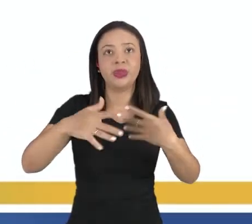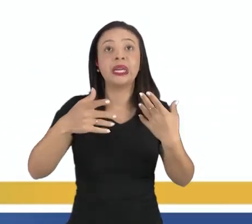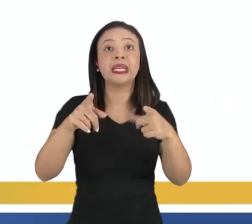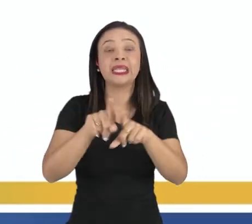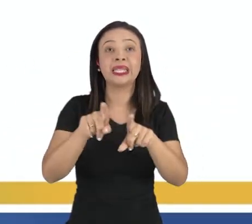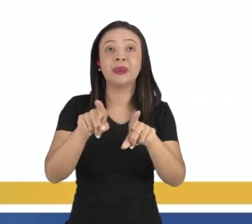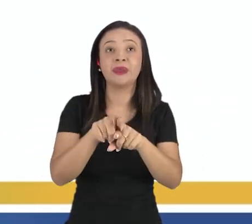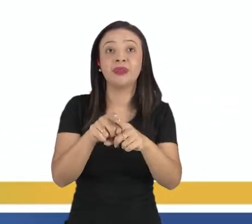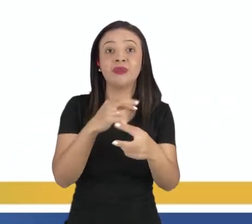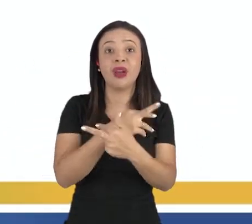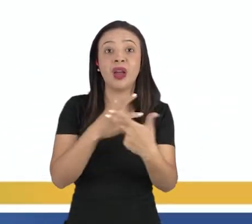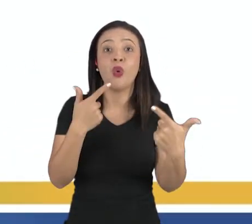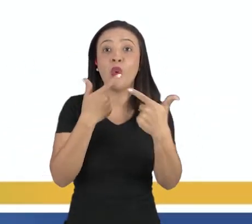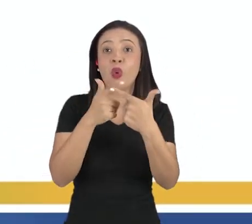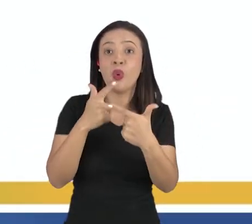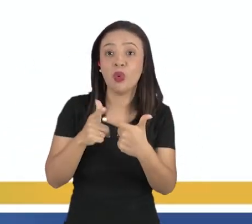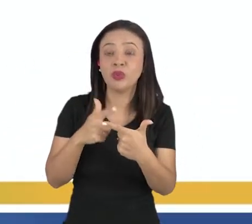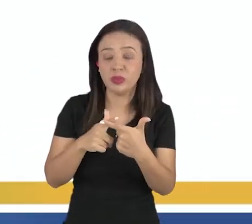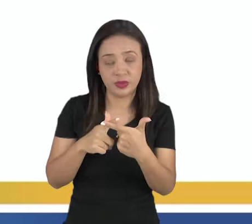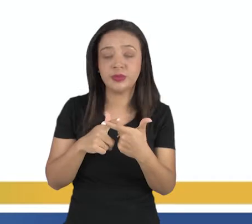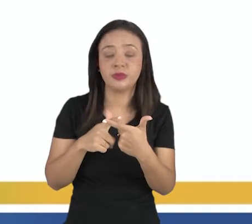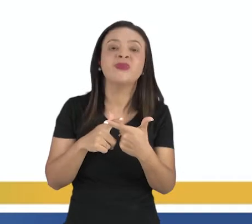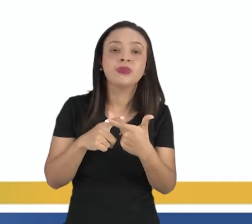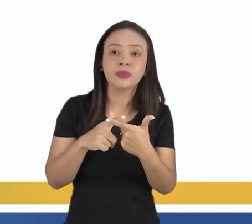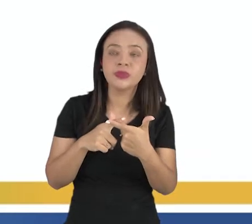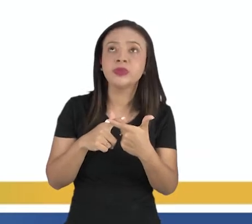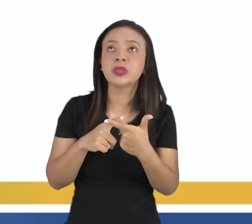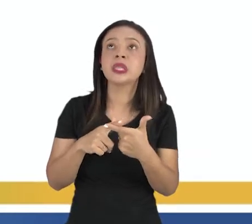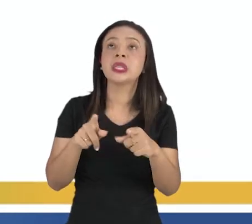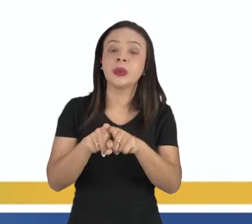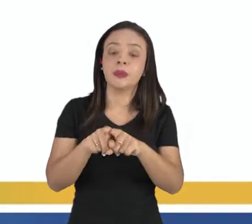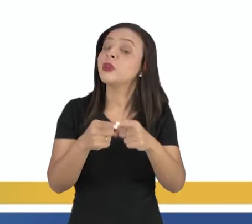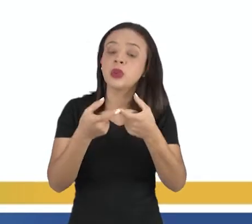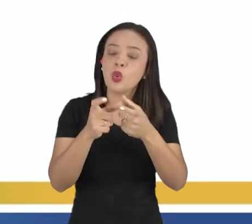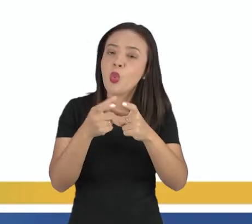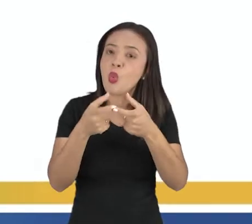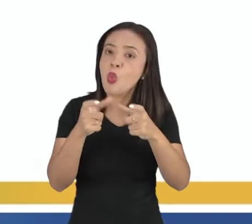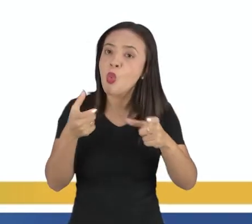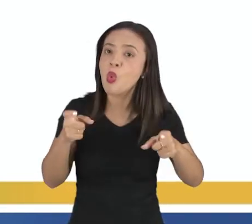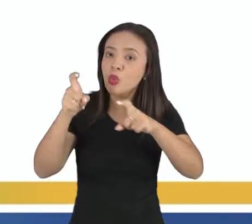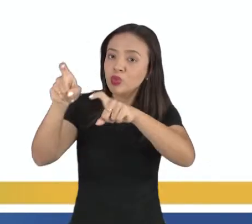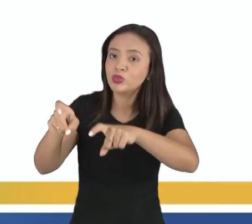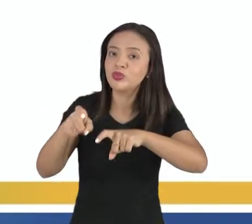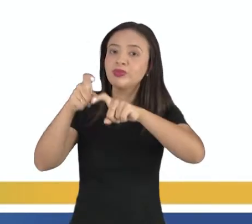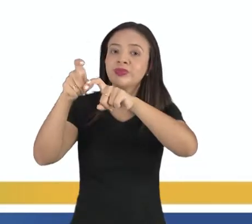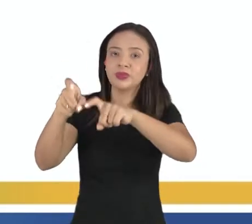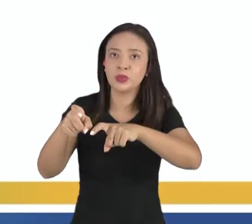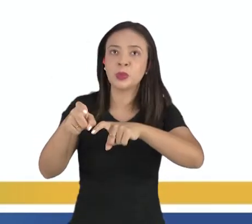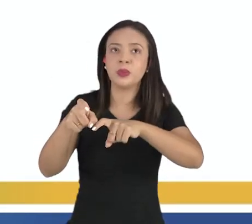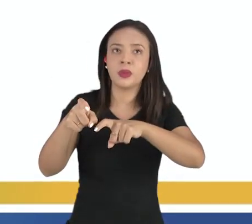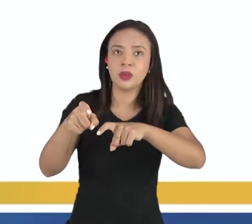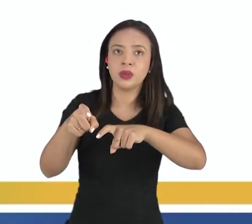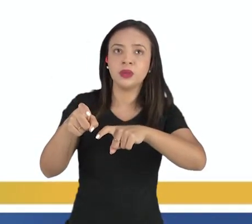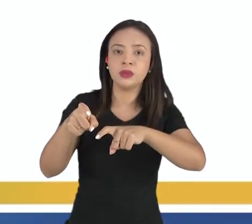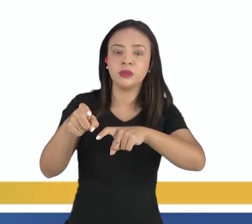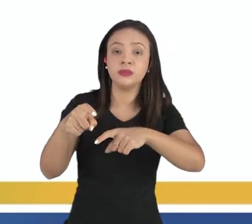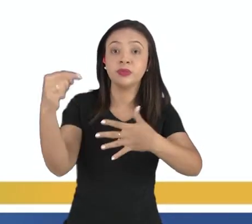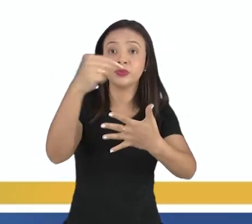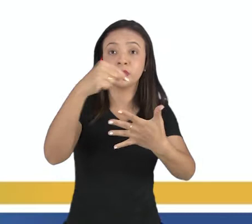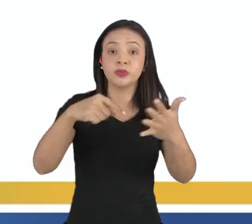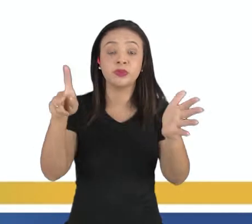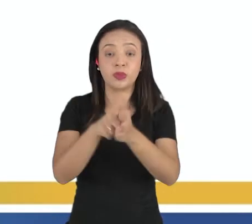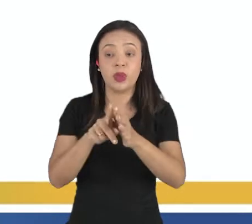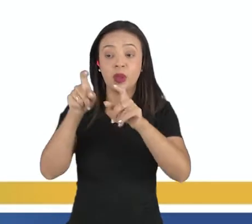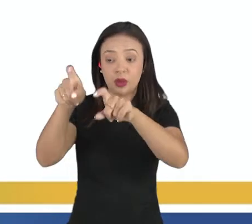fatores repulsivos, ou seja, de expulsão do campo ou da área rural. Ou seja, os elementos do meio